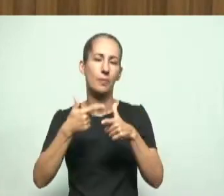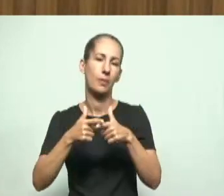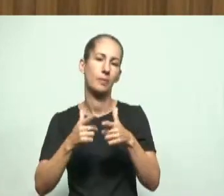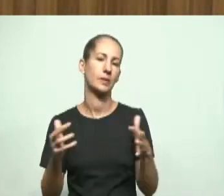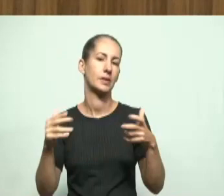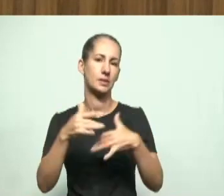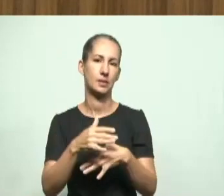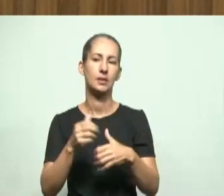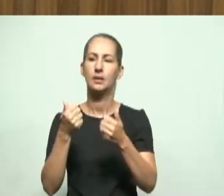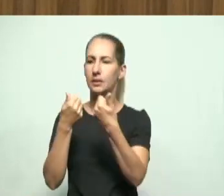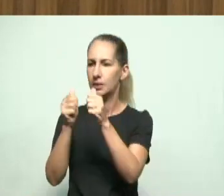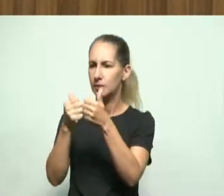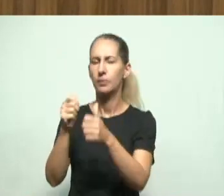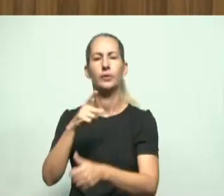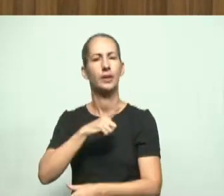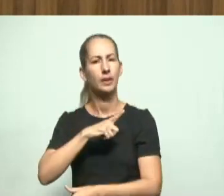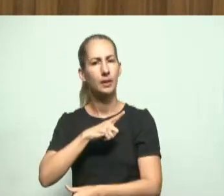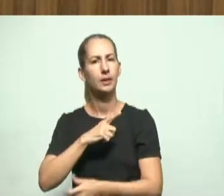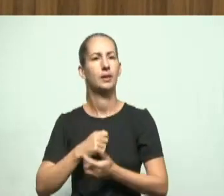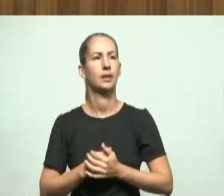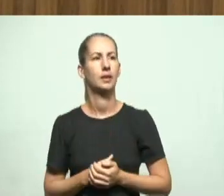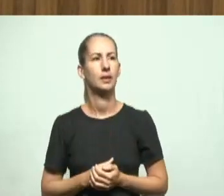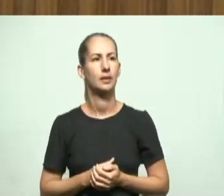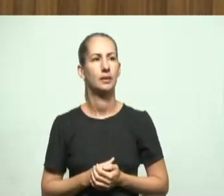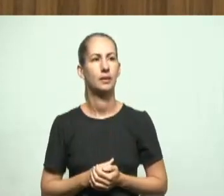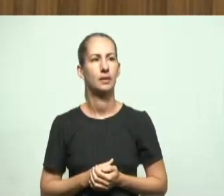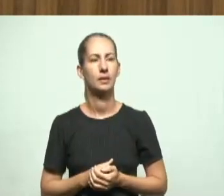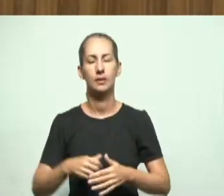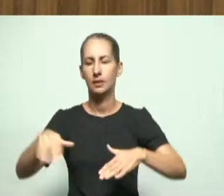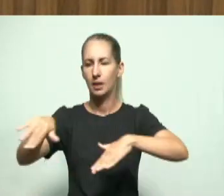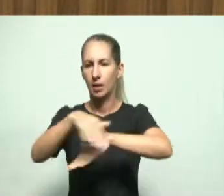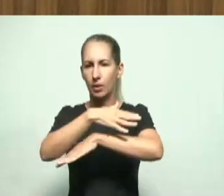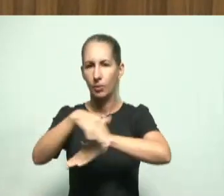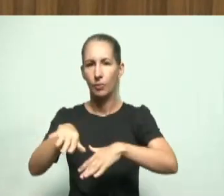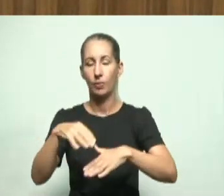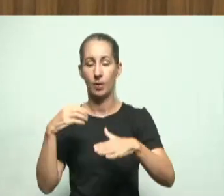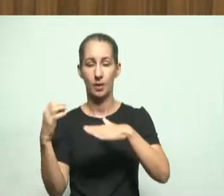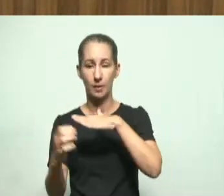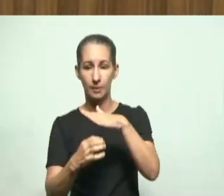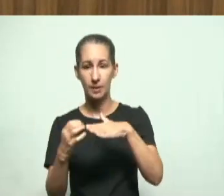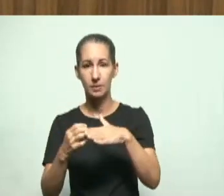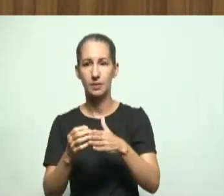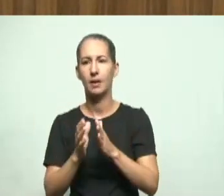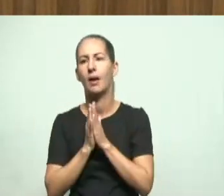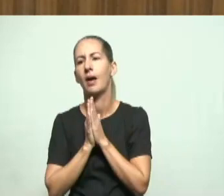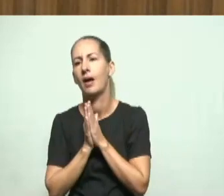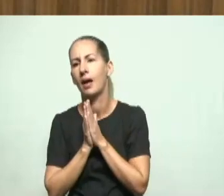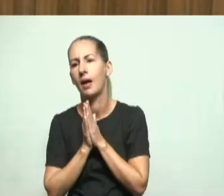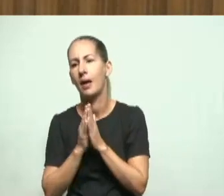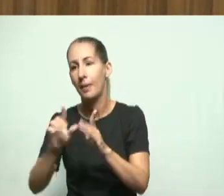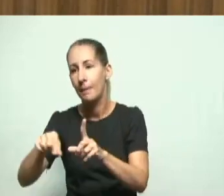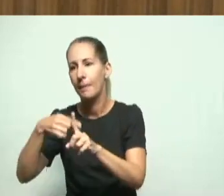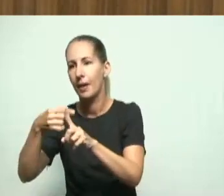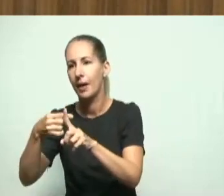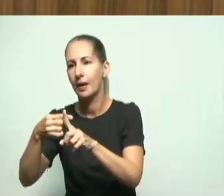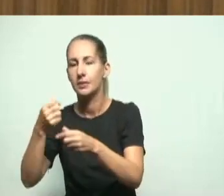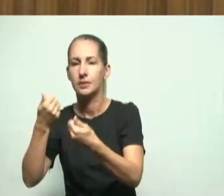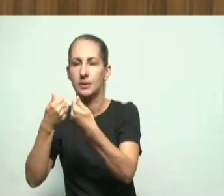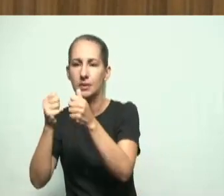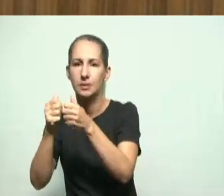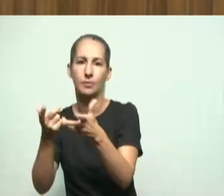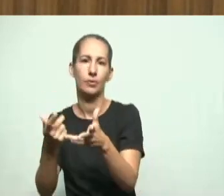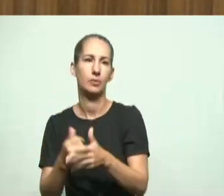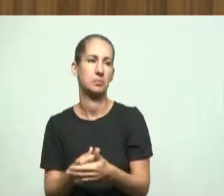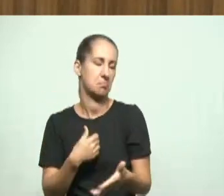As pessoas vão ter transporte. As pessoas vão ter transporte na rua. O empresário vai implorar para colocar mais transporte, porque ele vai ganhar já fixo.